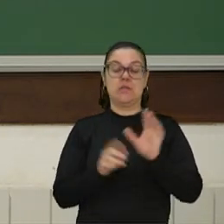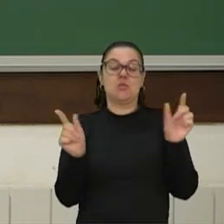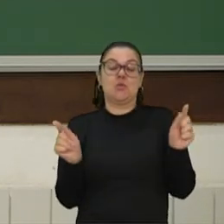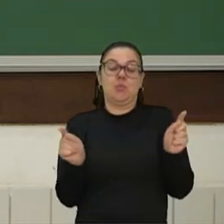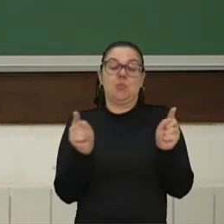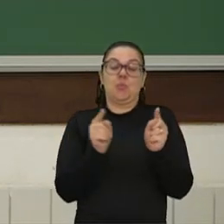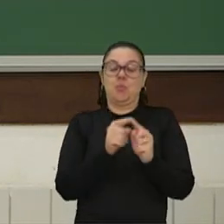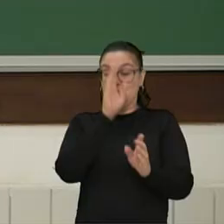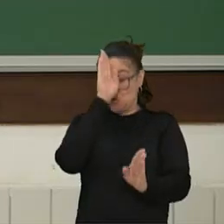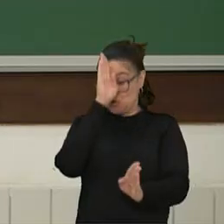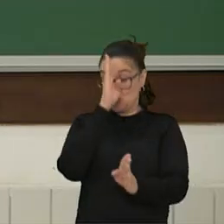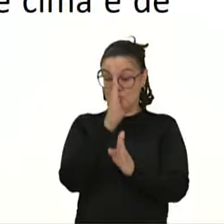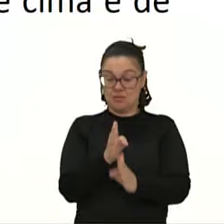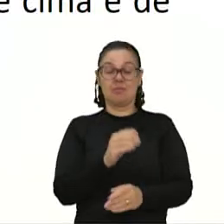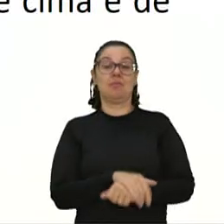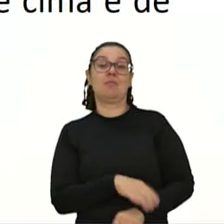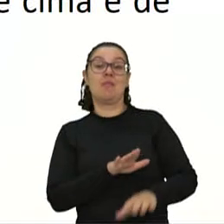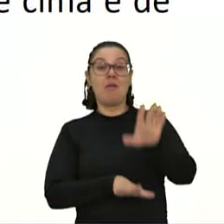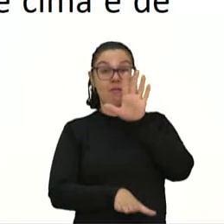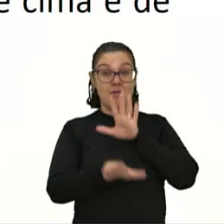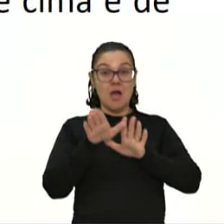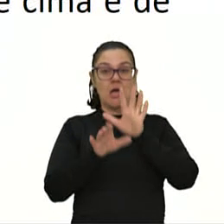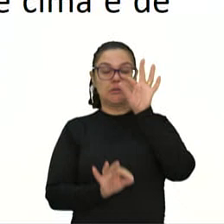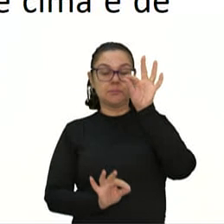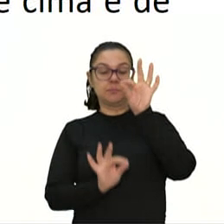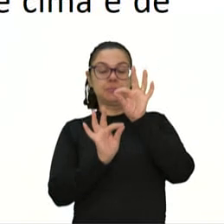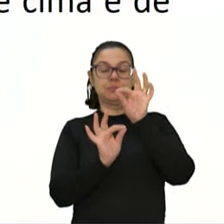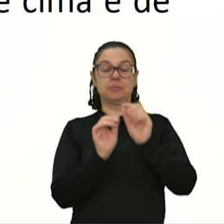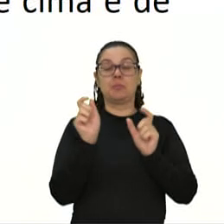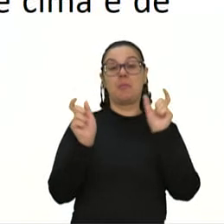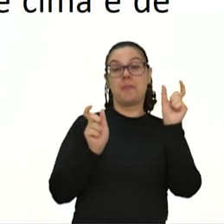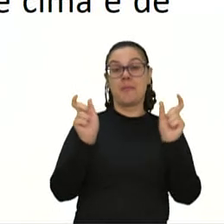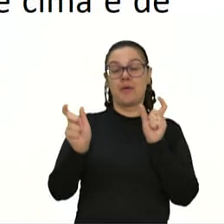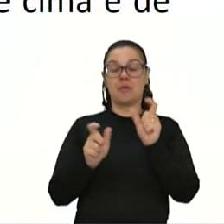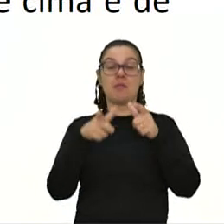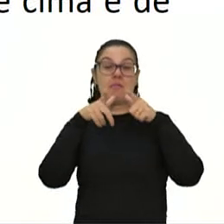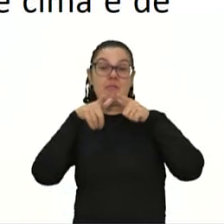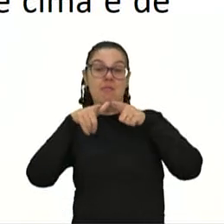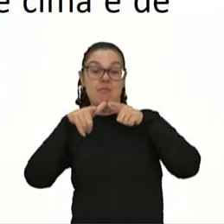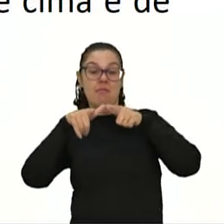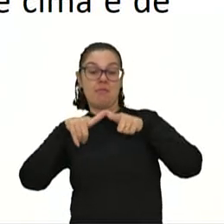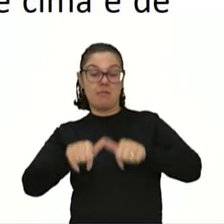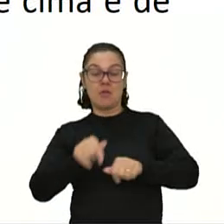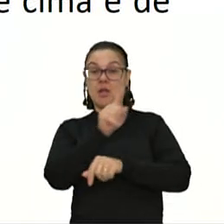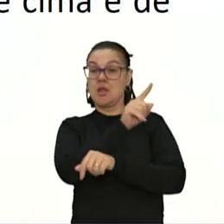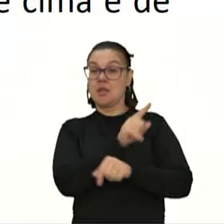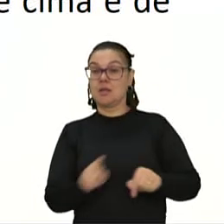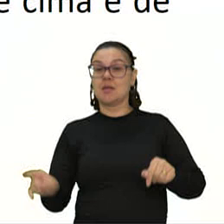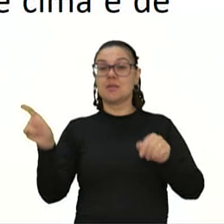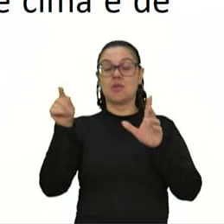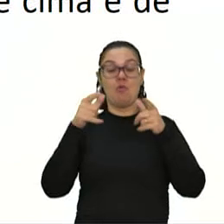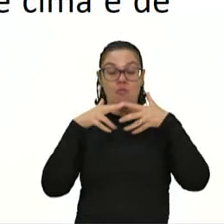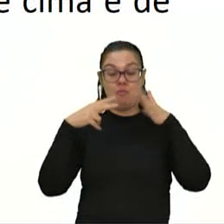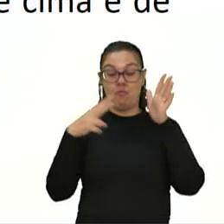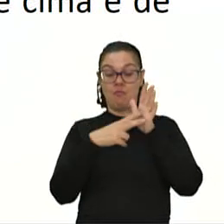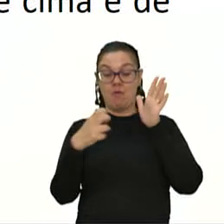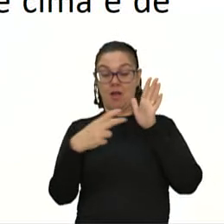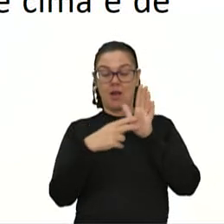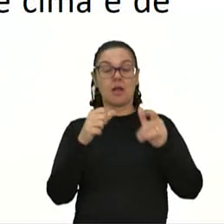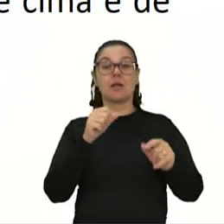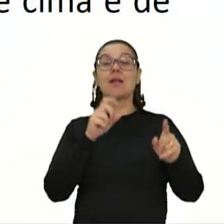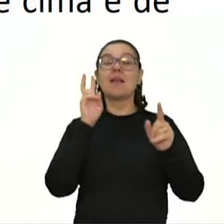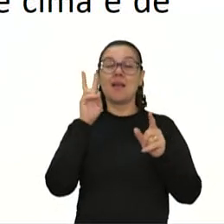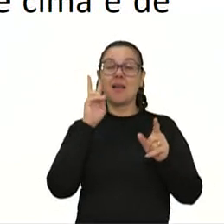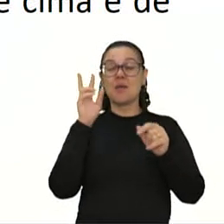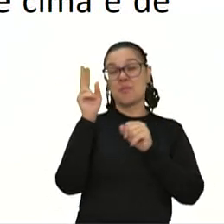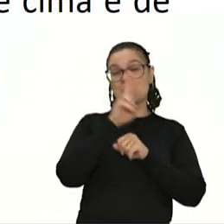e objetivos, às vezes com redução de palavras. E a linguagem não verbal é aquela que predomina. Lembra o que é uma